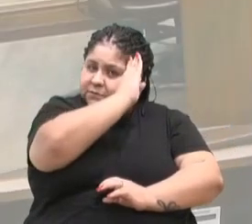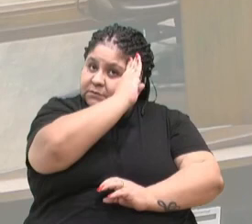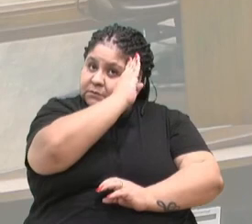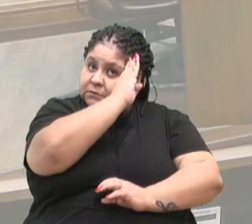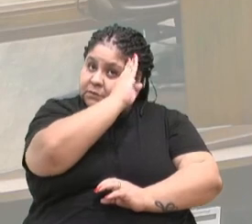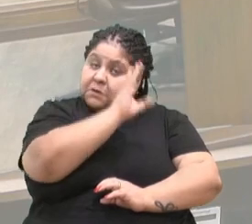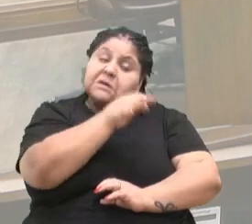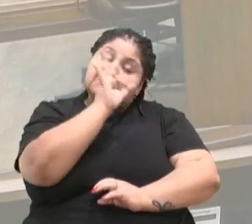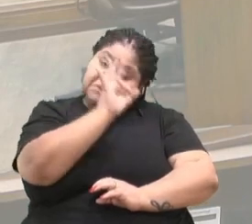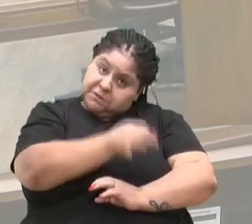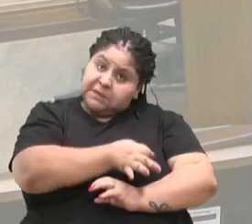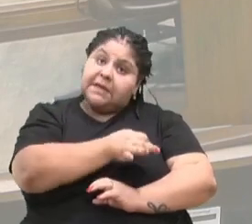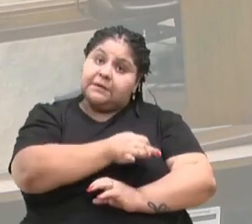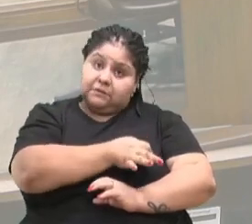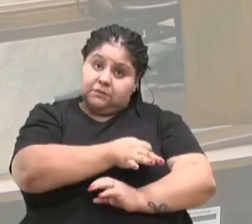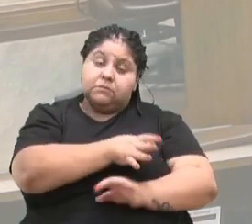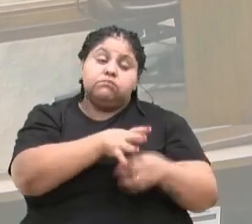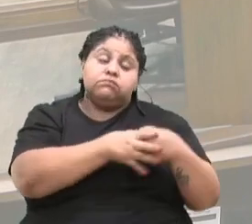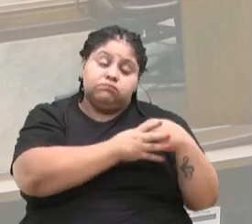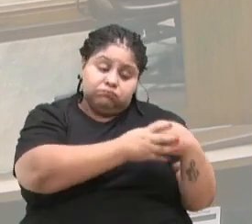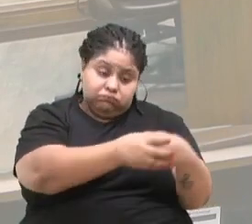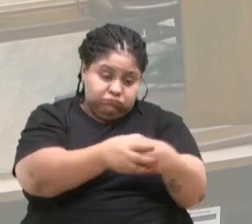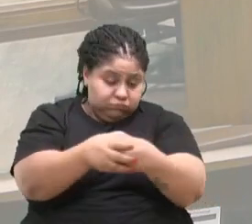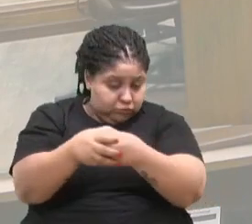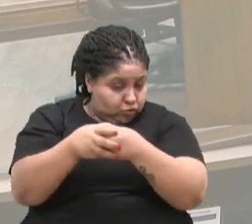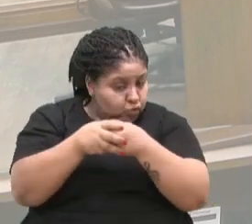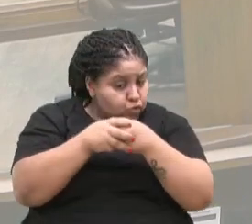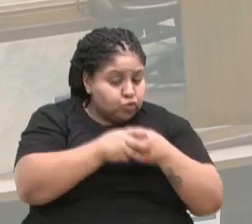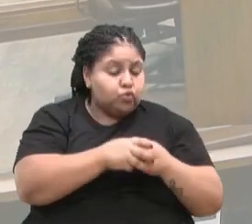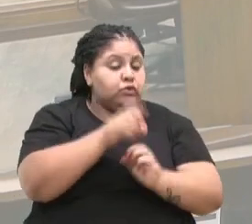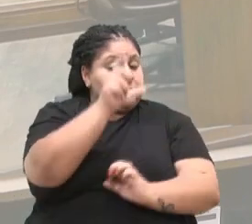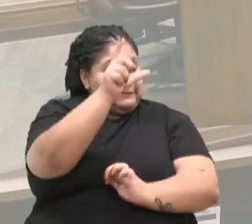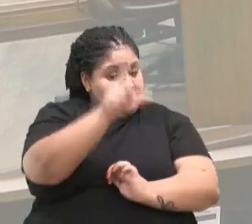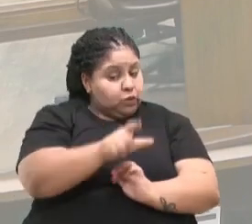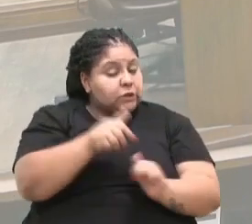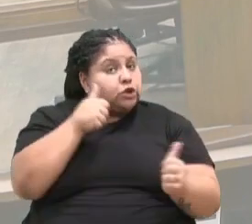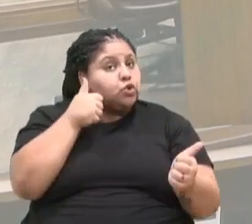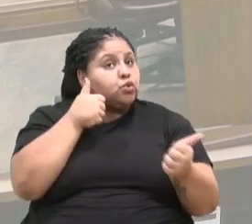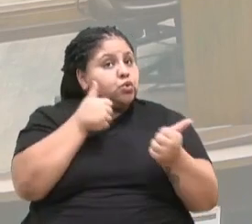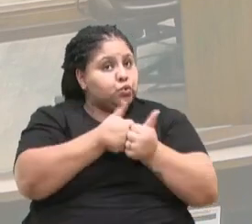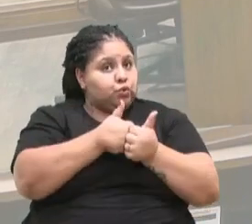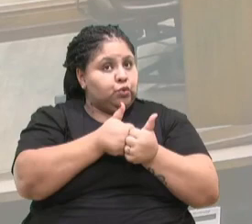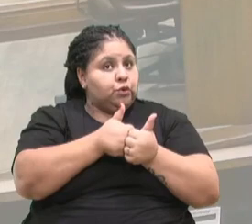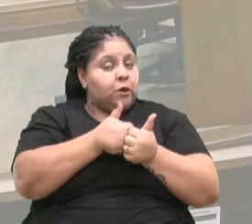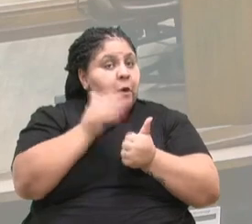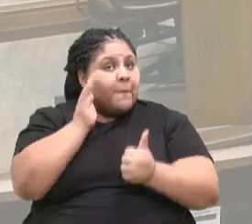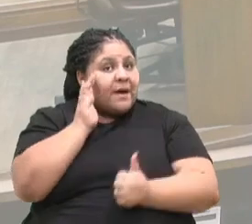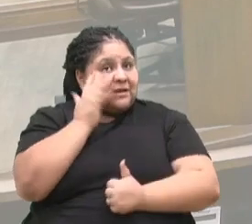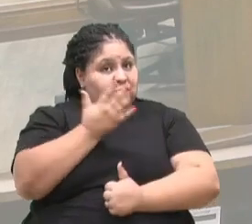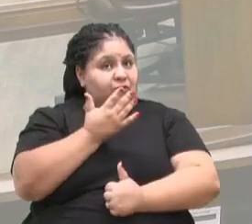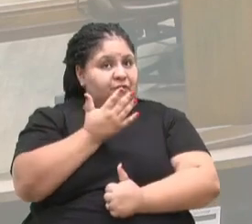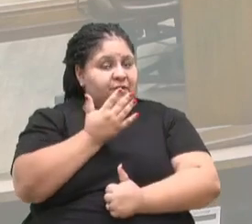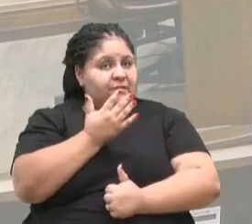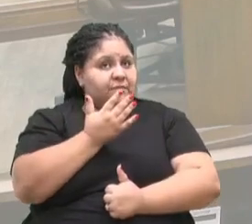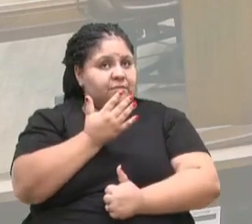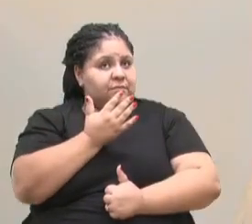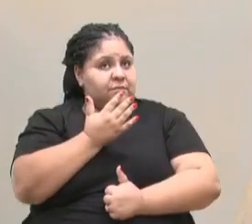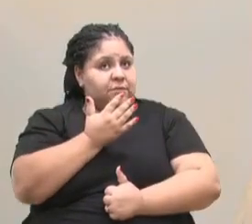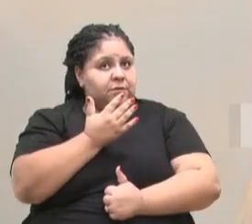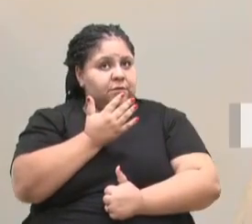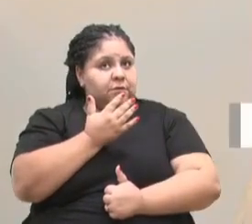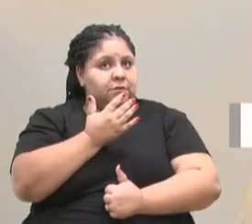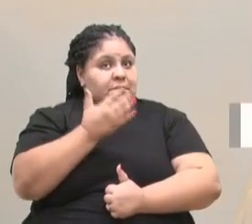aí. É o conjunto, é as pessoas juntas para tentar resolver e atender